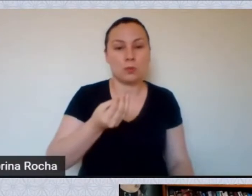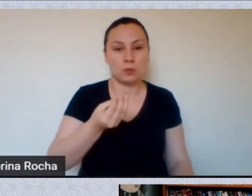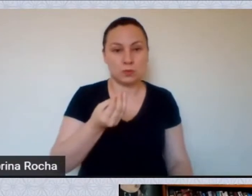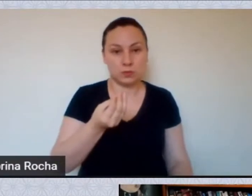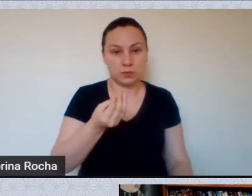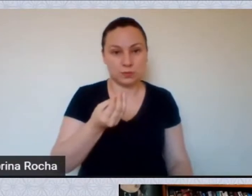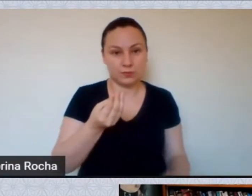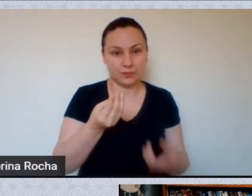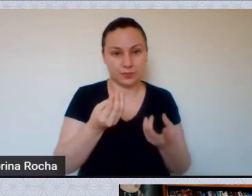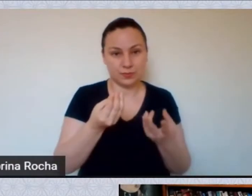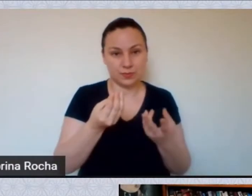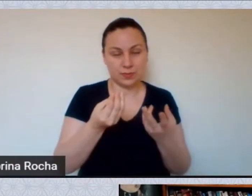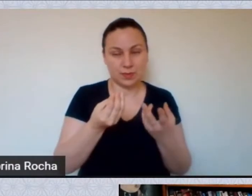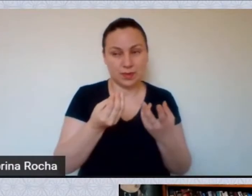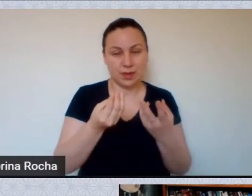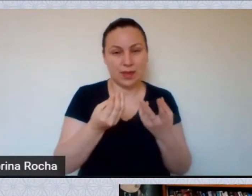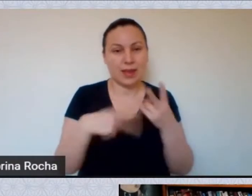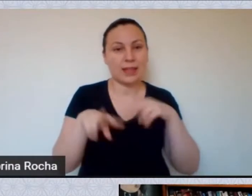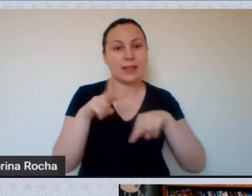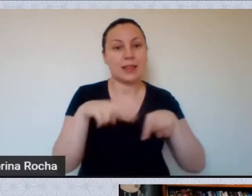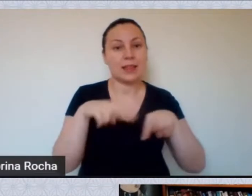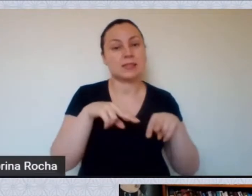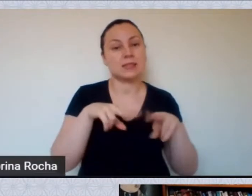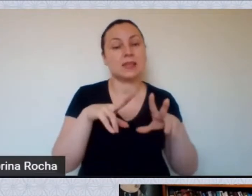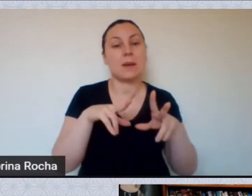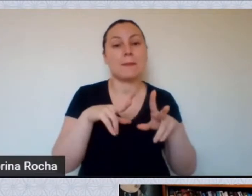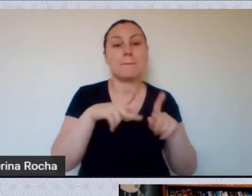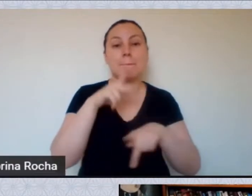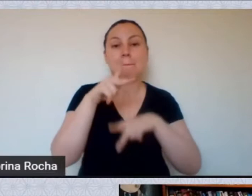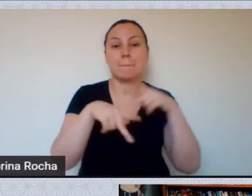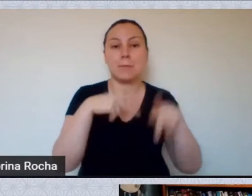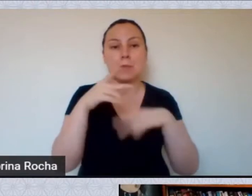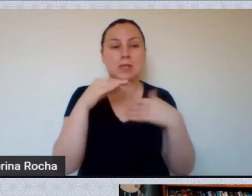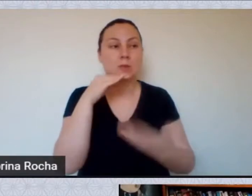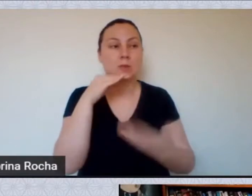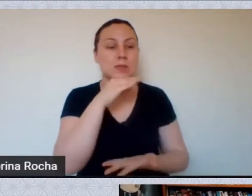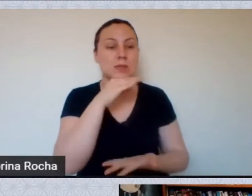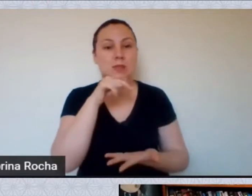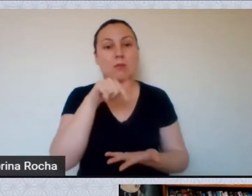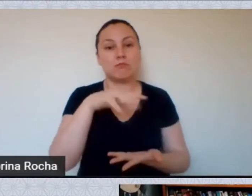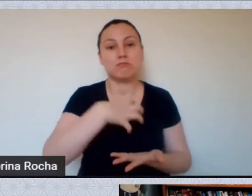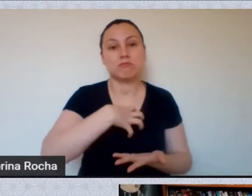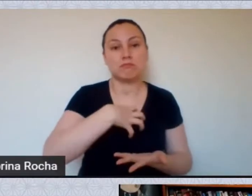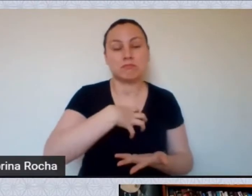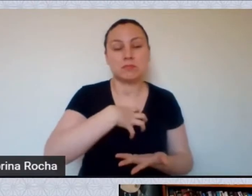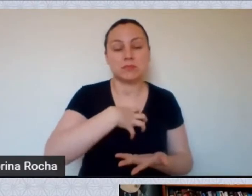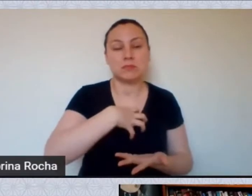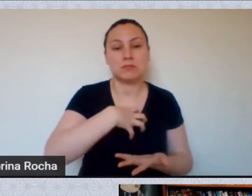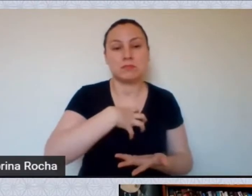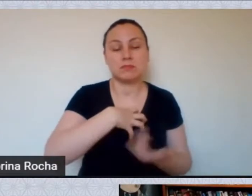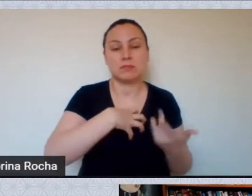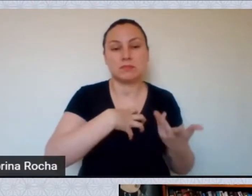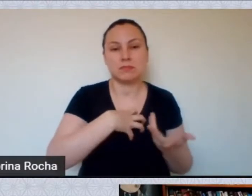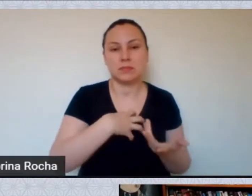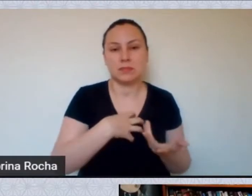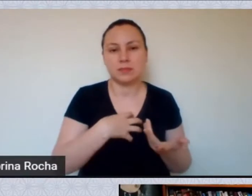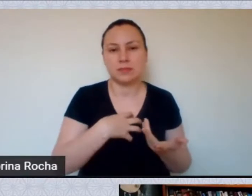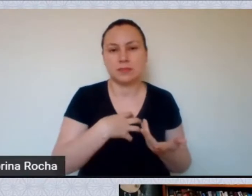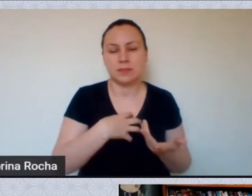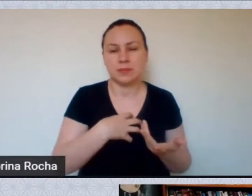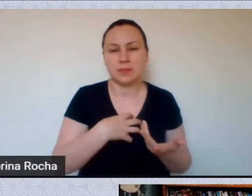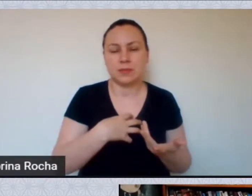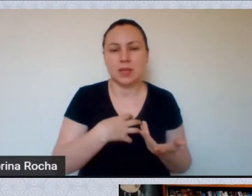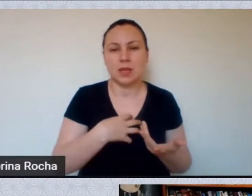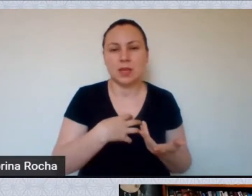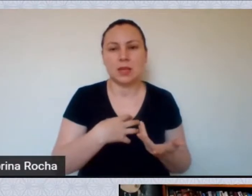atual percepção pública da ciência no Brasil e no mundo. E aí eu queria que você comentasse, se possível, junto com